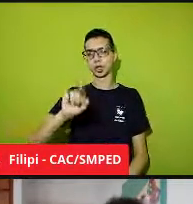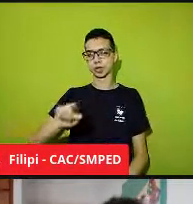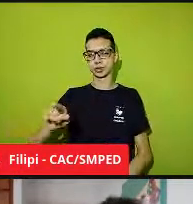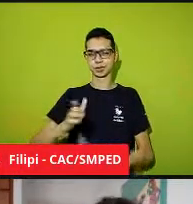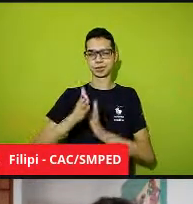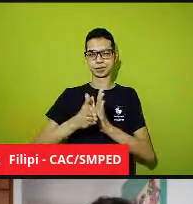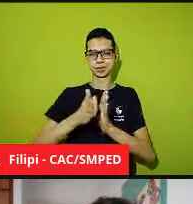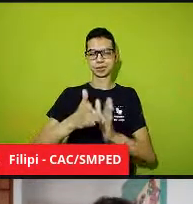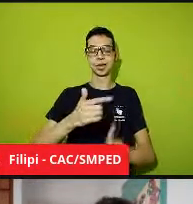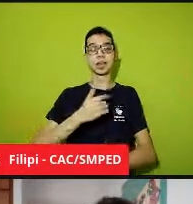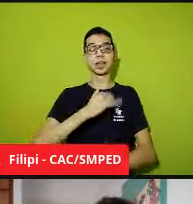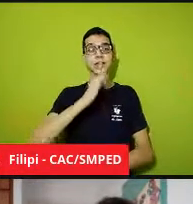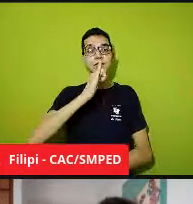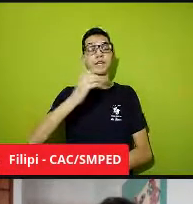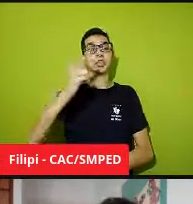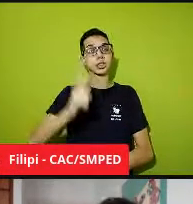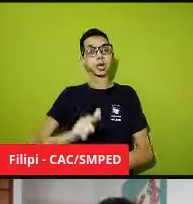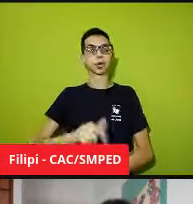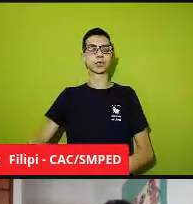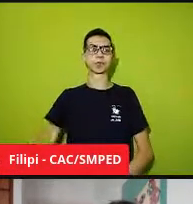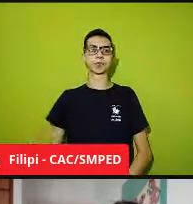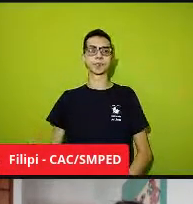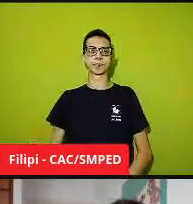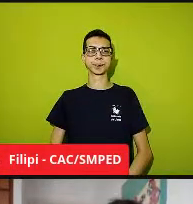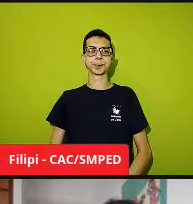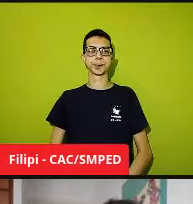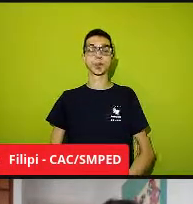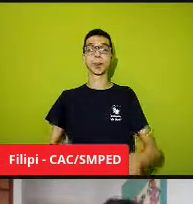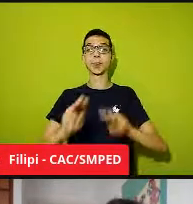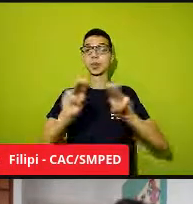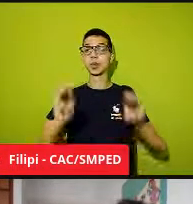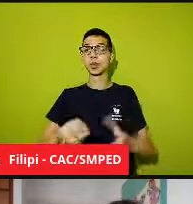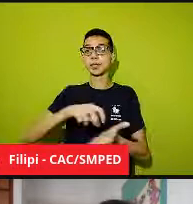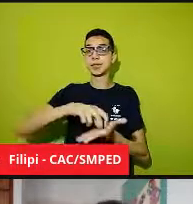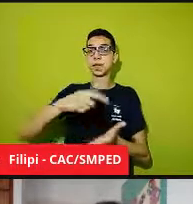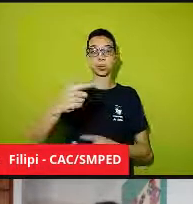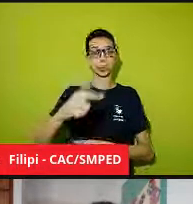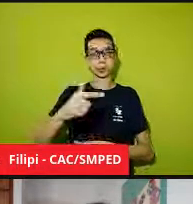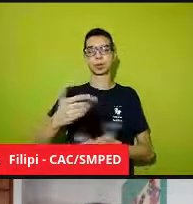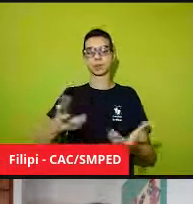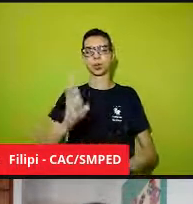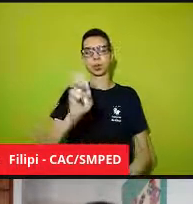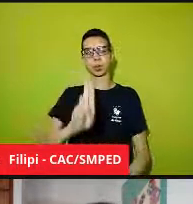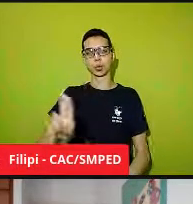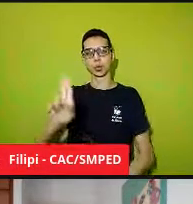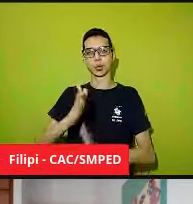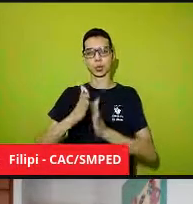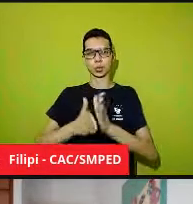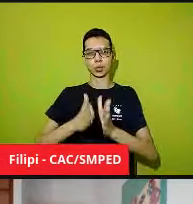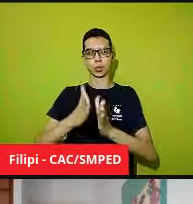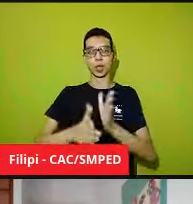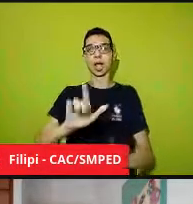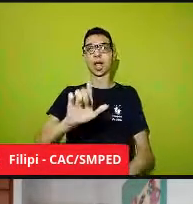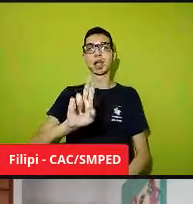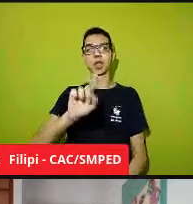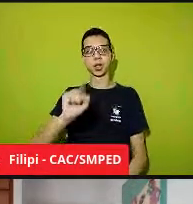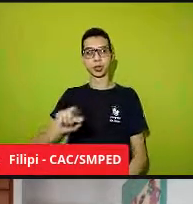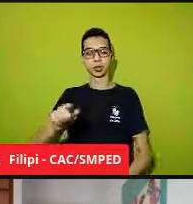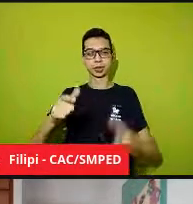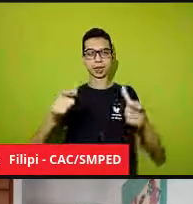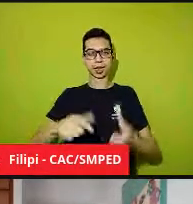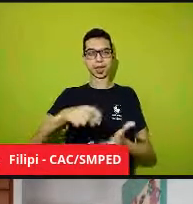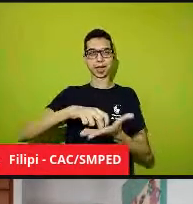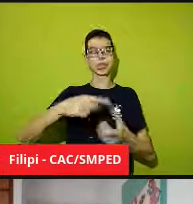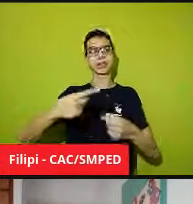né, o museu sem a sede, né, sem a exposição, a gente passou a usar o saguão da Estação da Luz, que está na cidade, né, assim, ele é uma